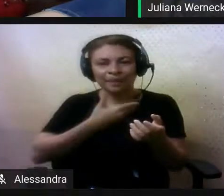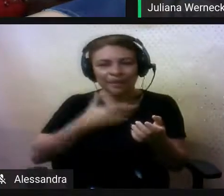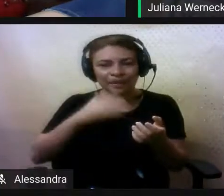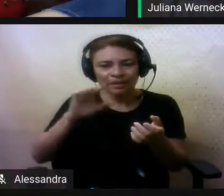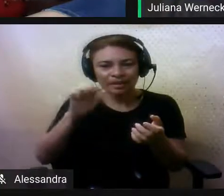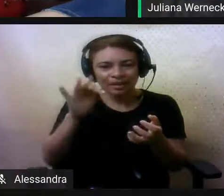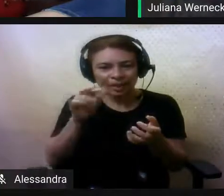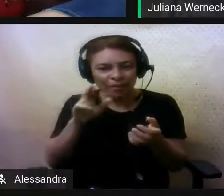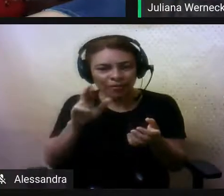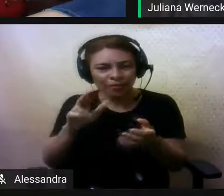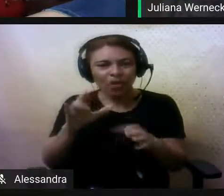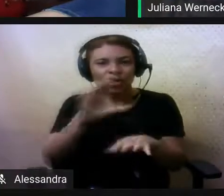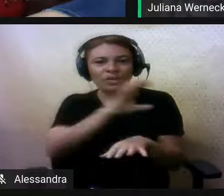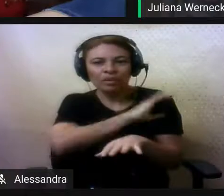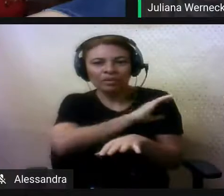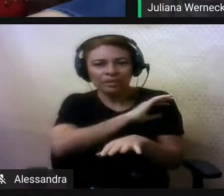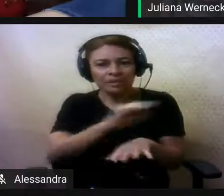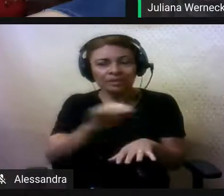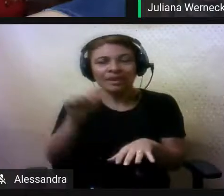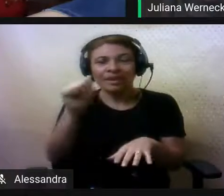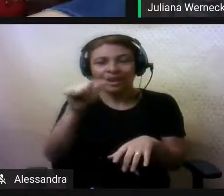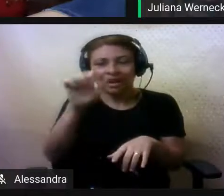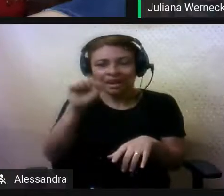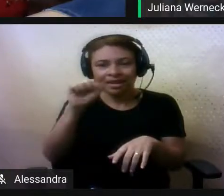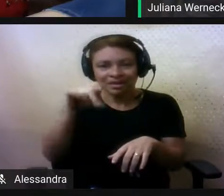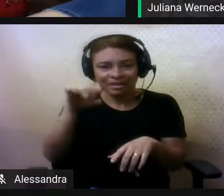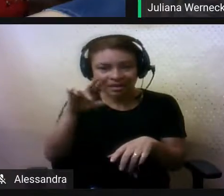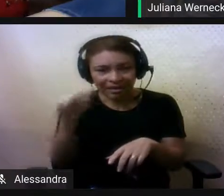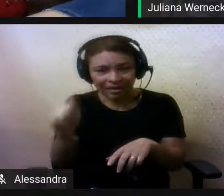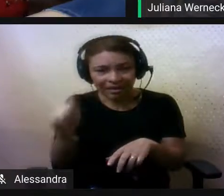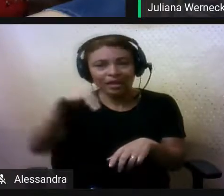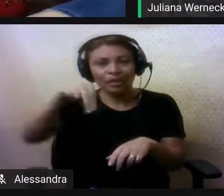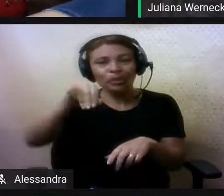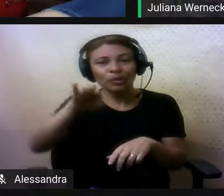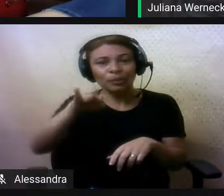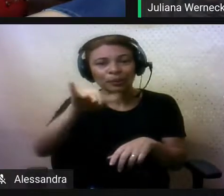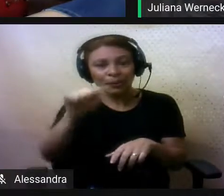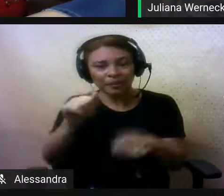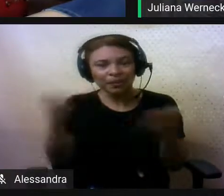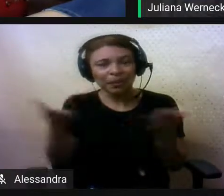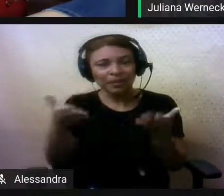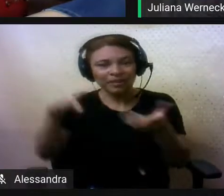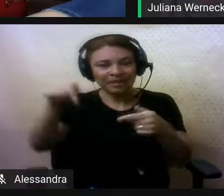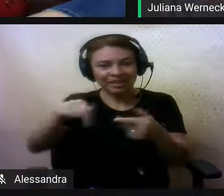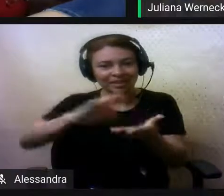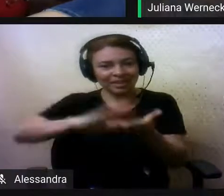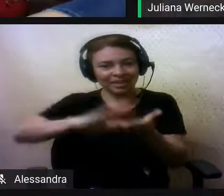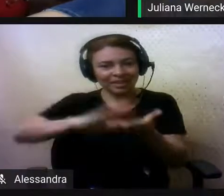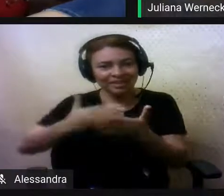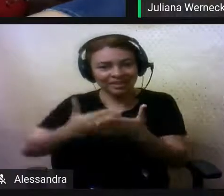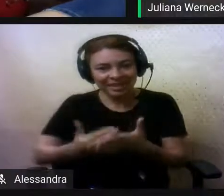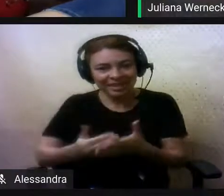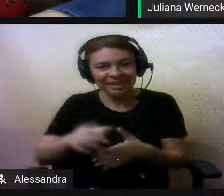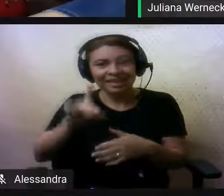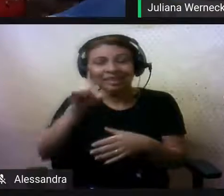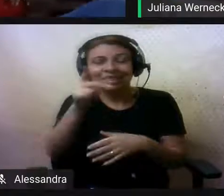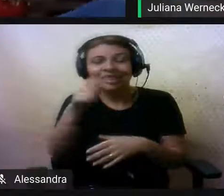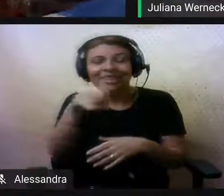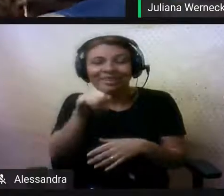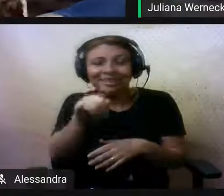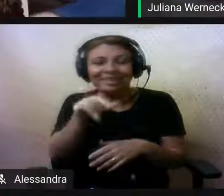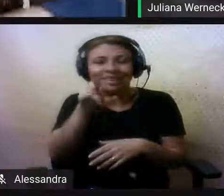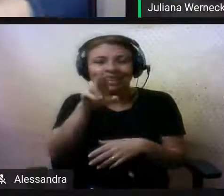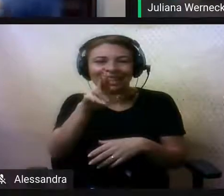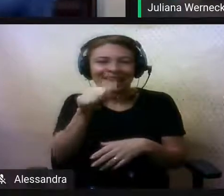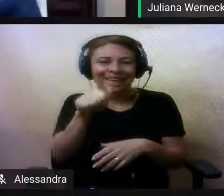de acessibilidade, a Alessandra e a Núbia, que estiveram aqui conosco. Dani, Rai,